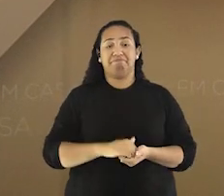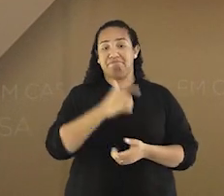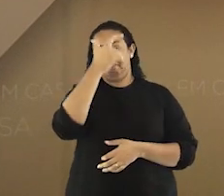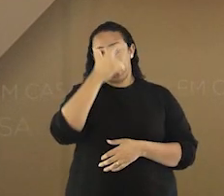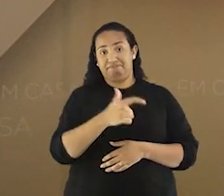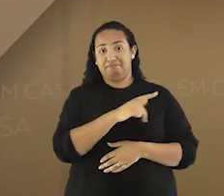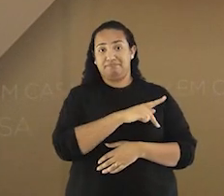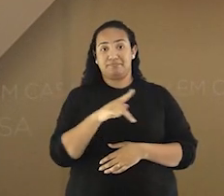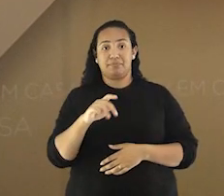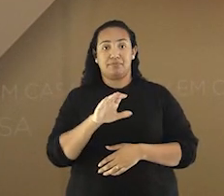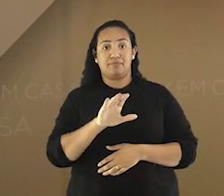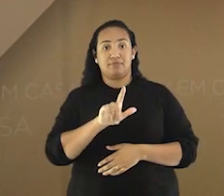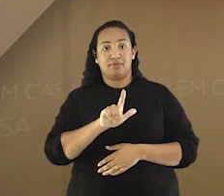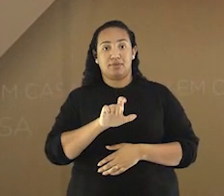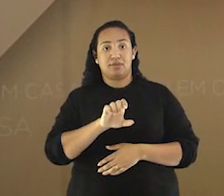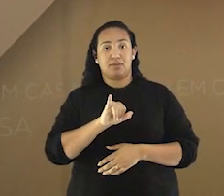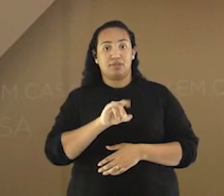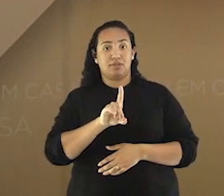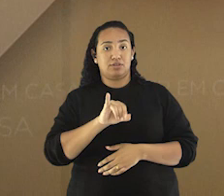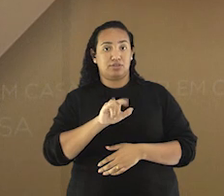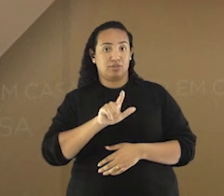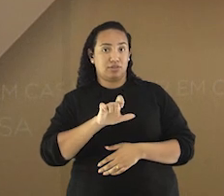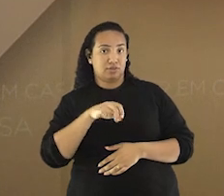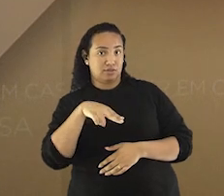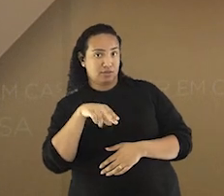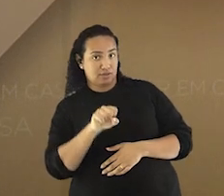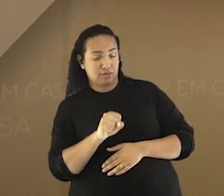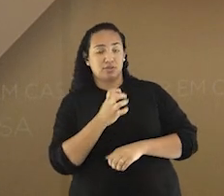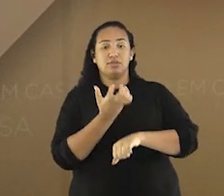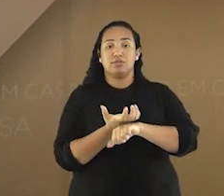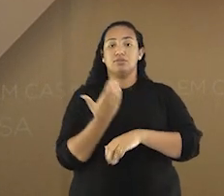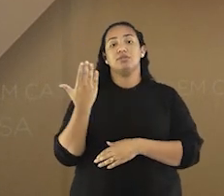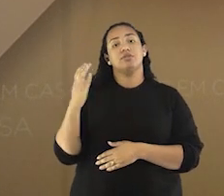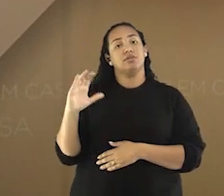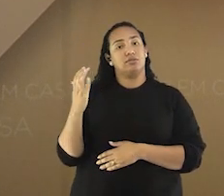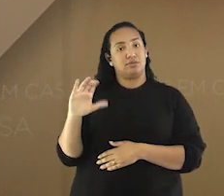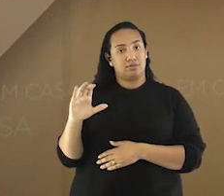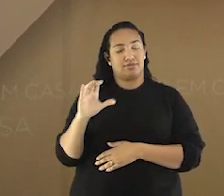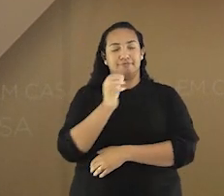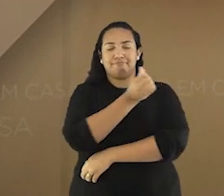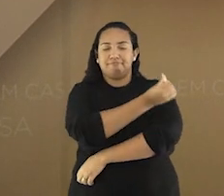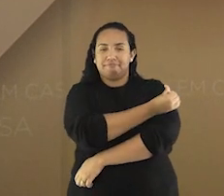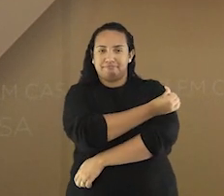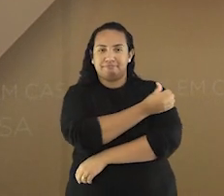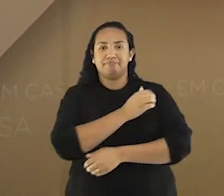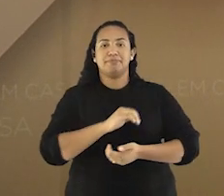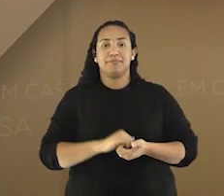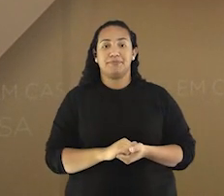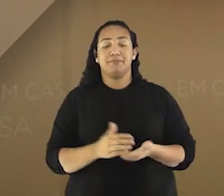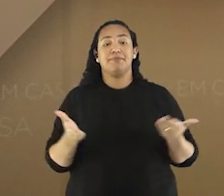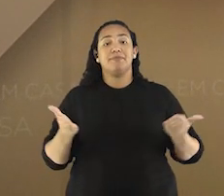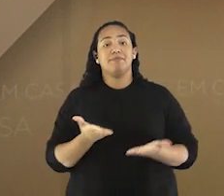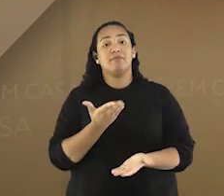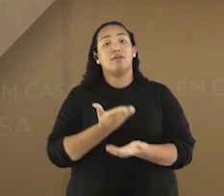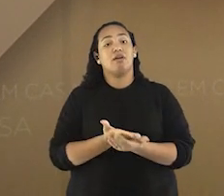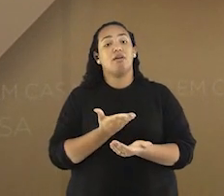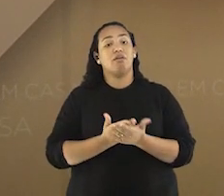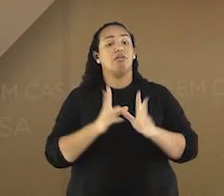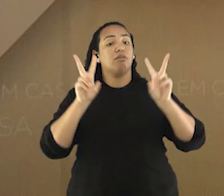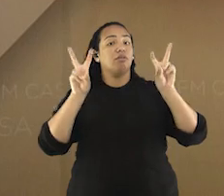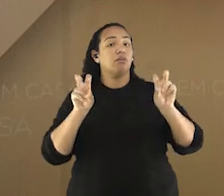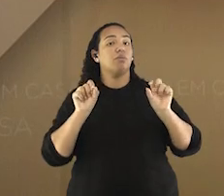professora Cleidilene, da disciplina de Ciências do 6º ano dos anos finais. E hoje o tema da aula é a origem